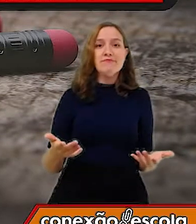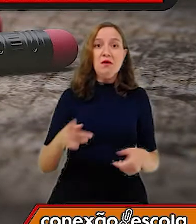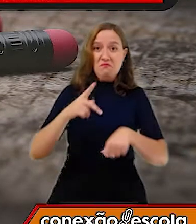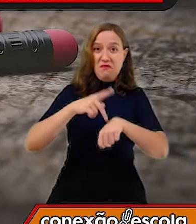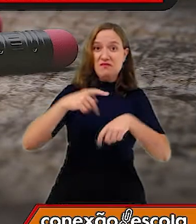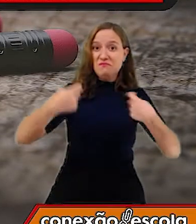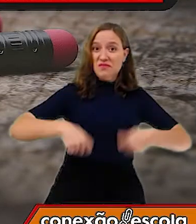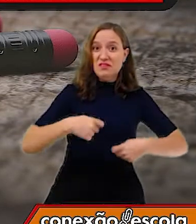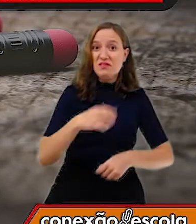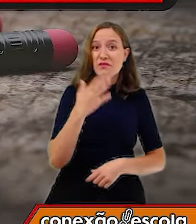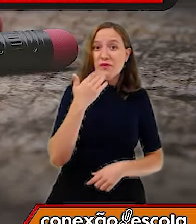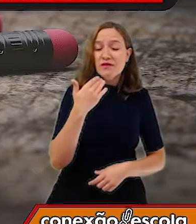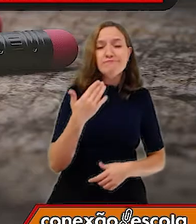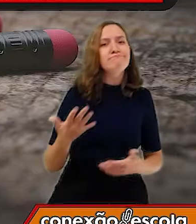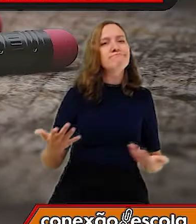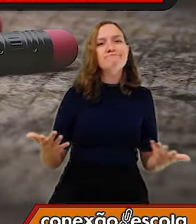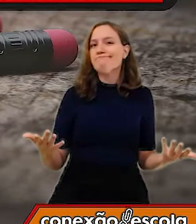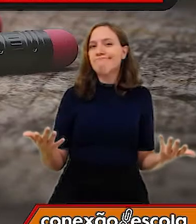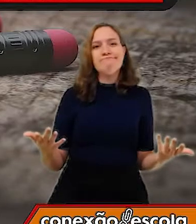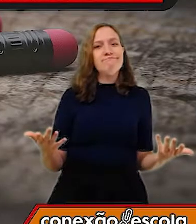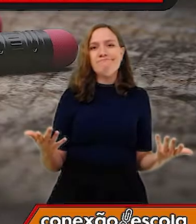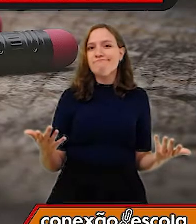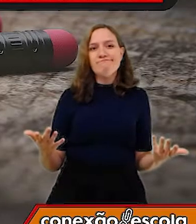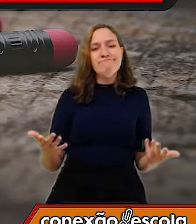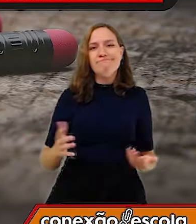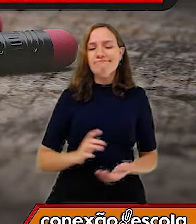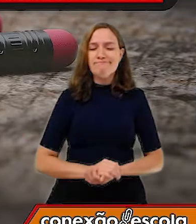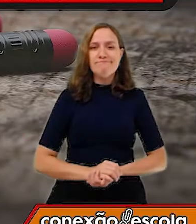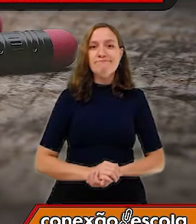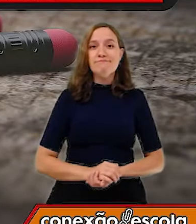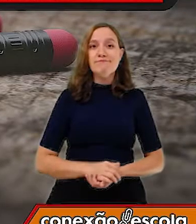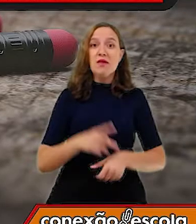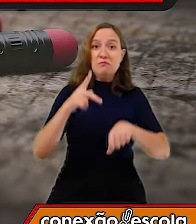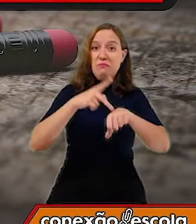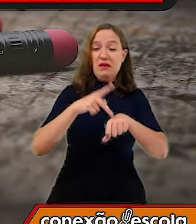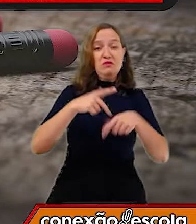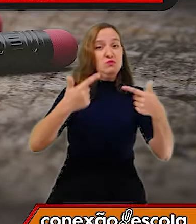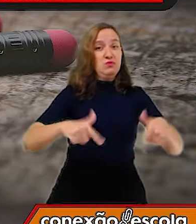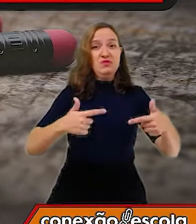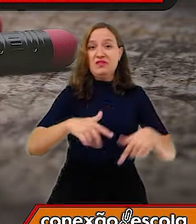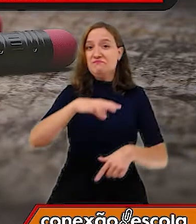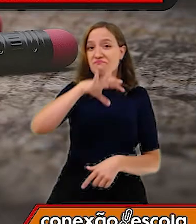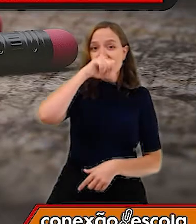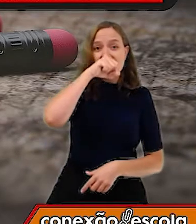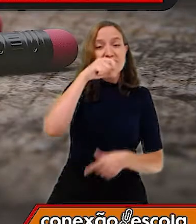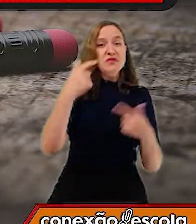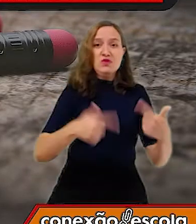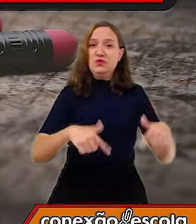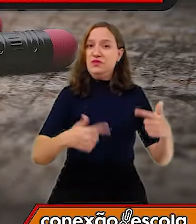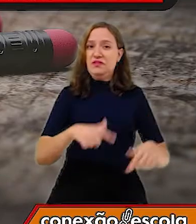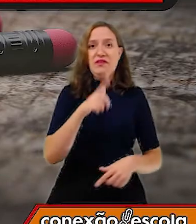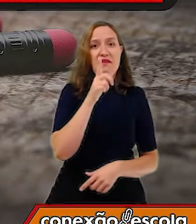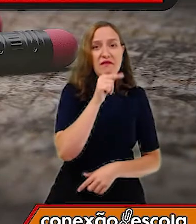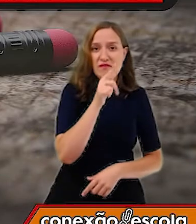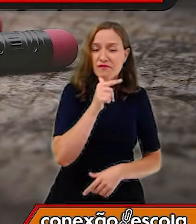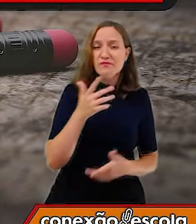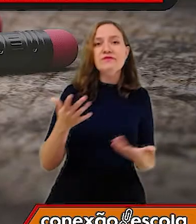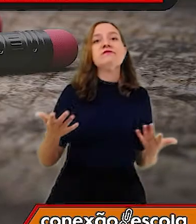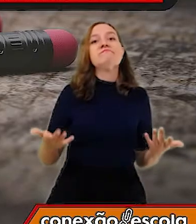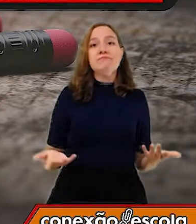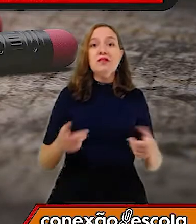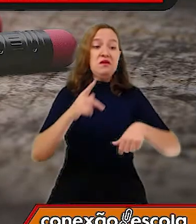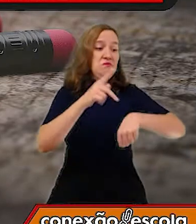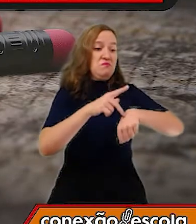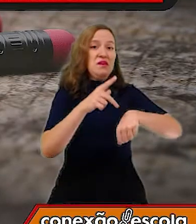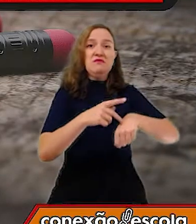se alimentar? De jeito nenhum. Elas não respiram, não ingerem água. Então, ela